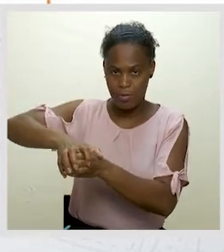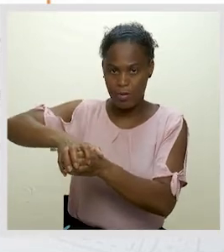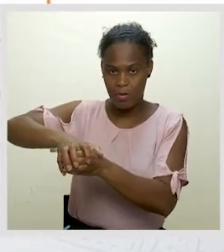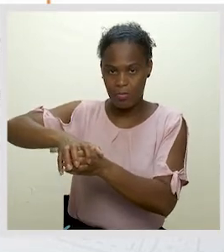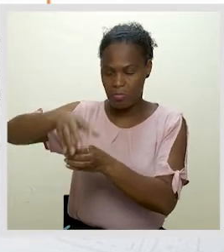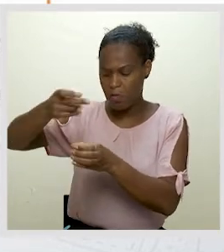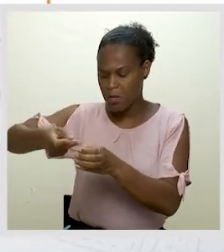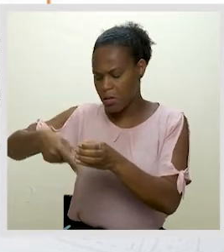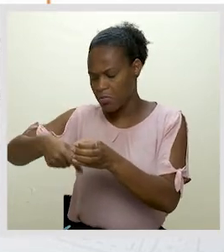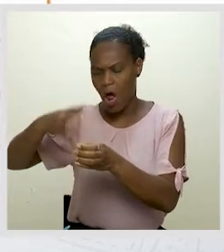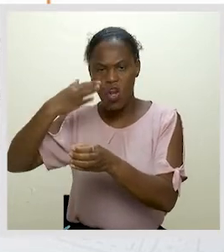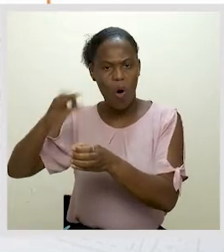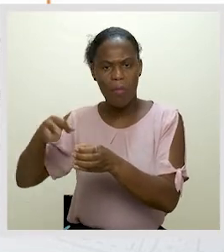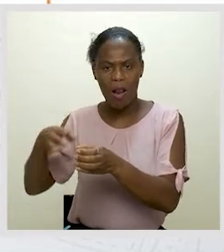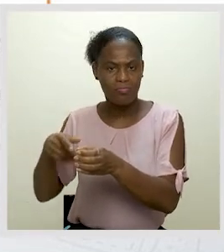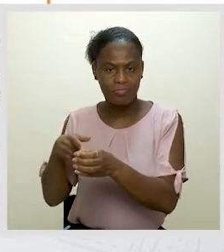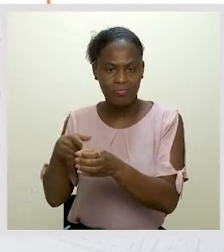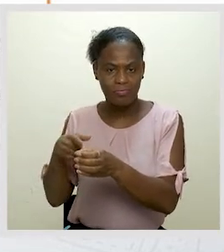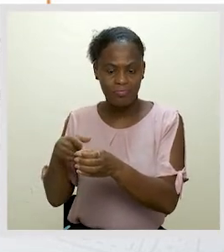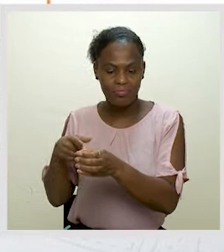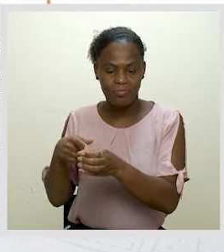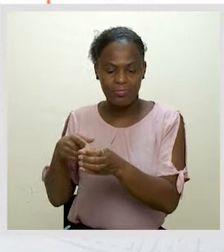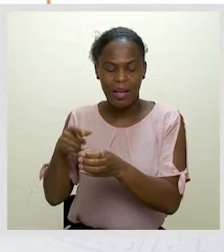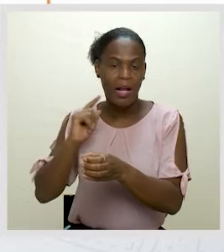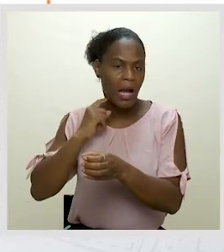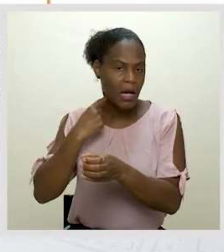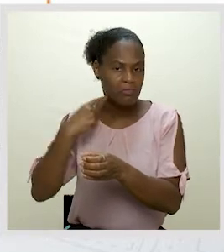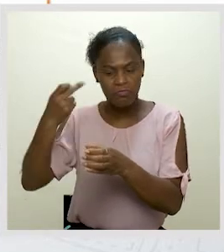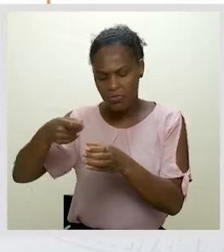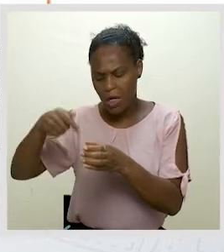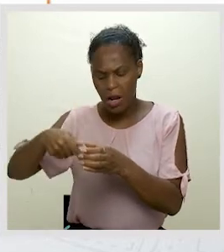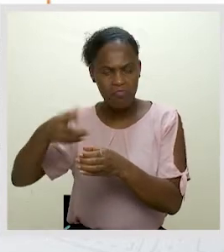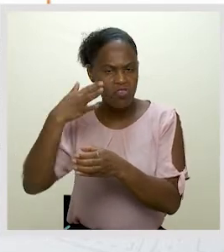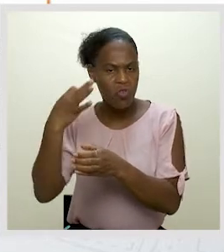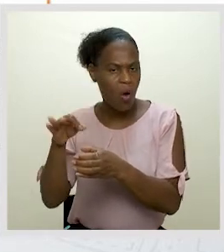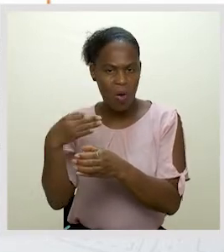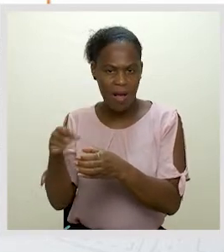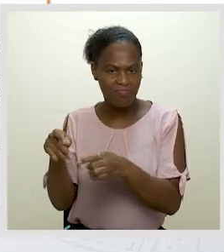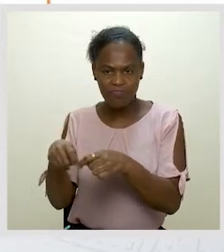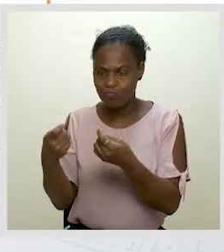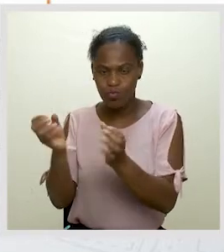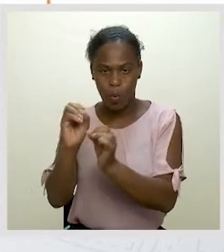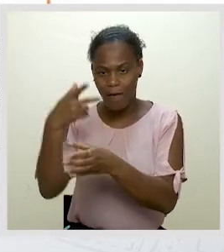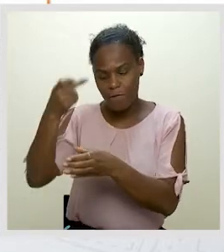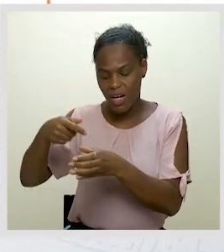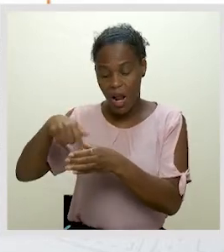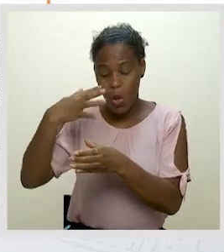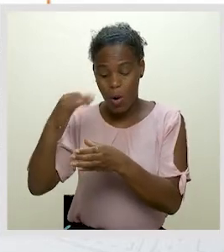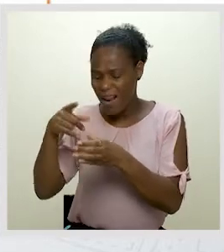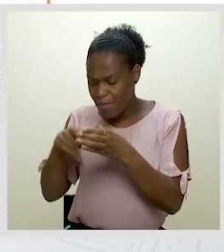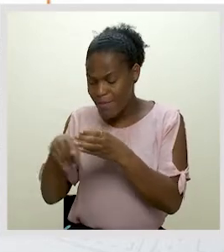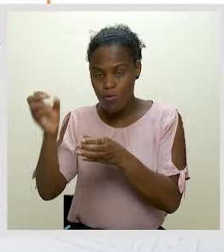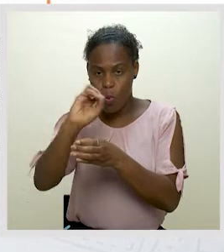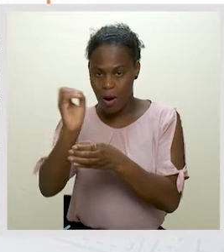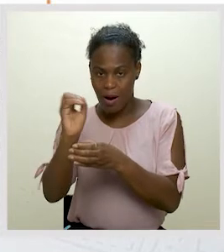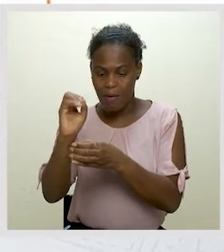manteve-se normal, no seu estado normal. Essa carne ficou ali intacta, sem nada.